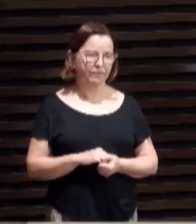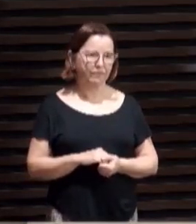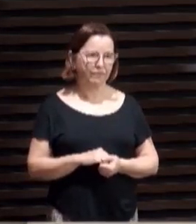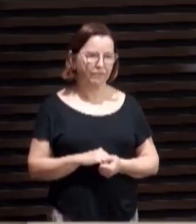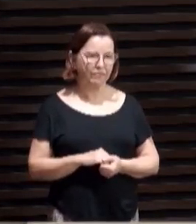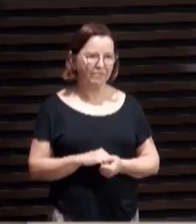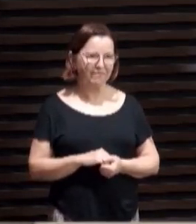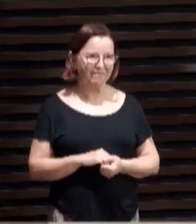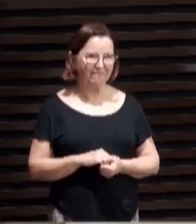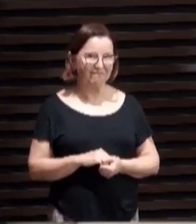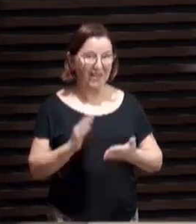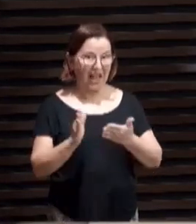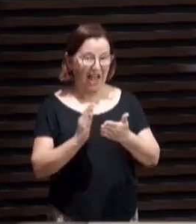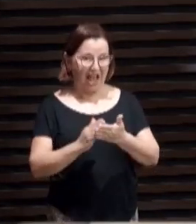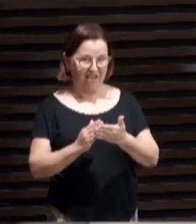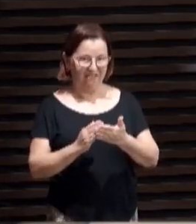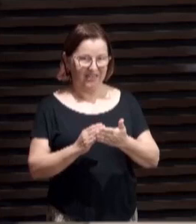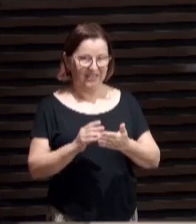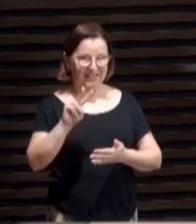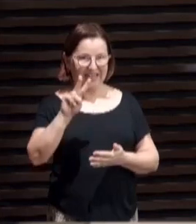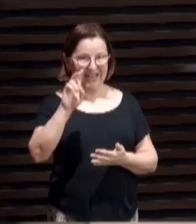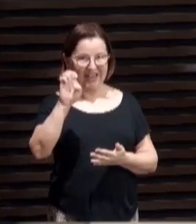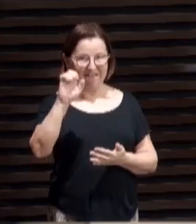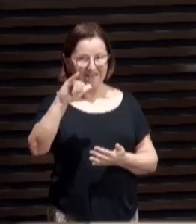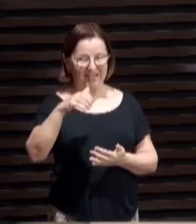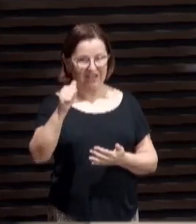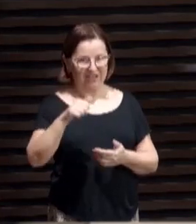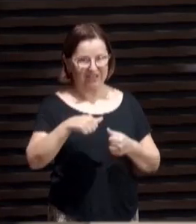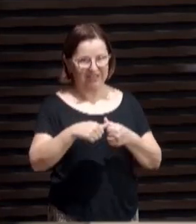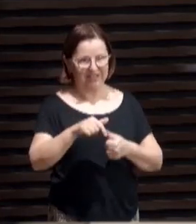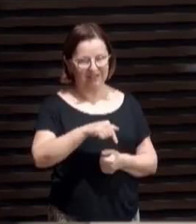Segundo a revista Veja, desta semana,